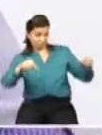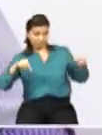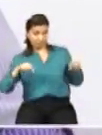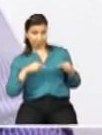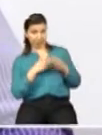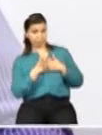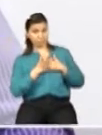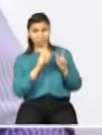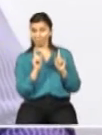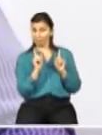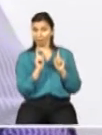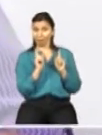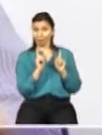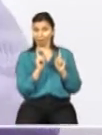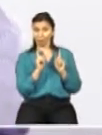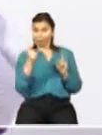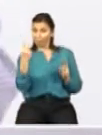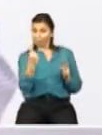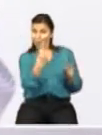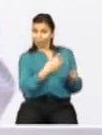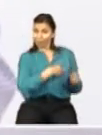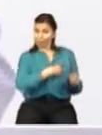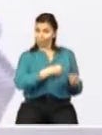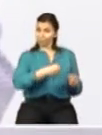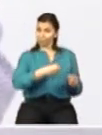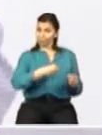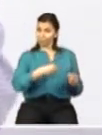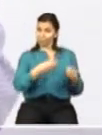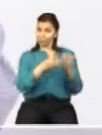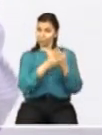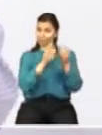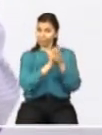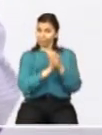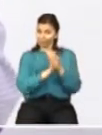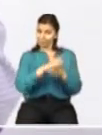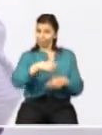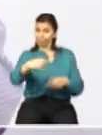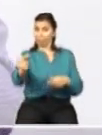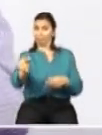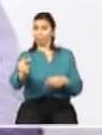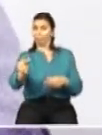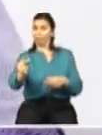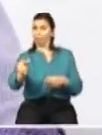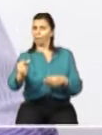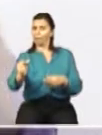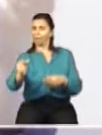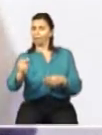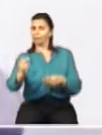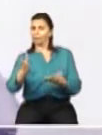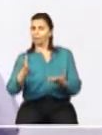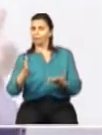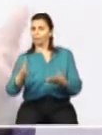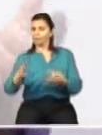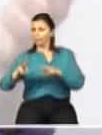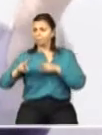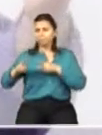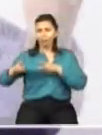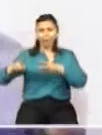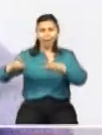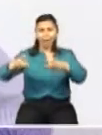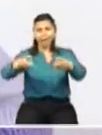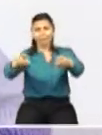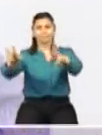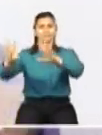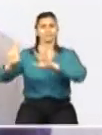espaço. Meu pai serviu o exército, era um homem de temperamento forte, né, Zé? E esse jovem aqui, então, de